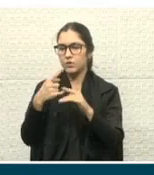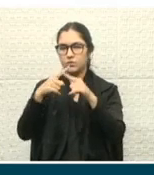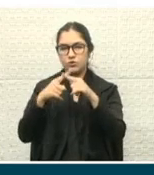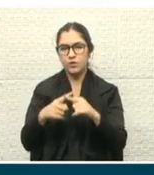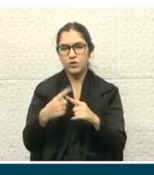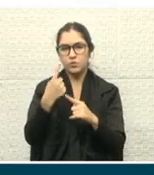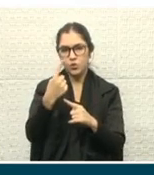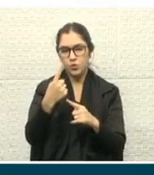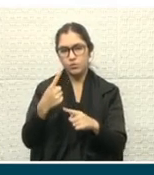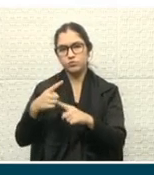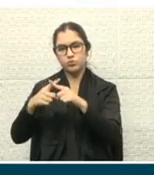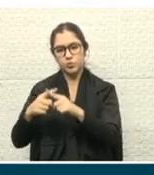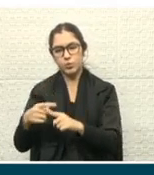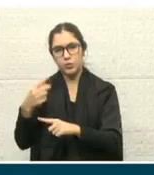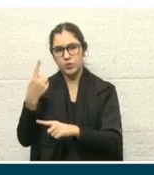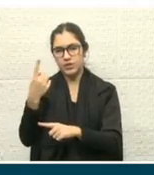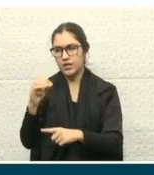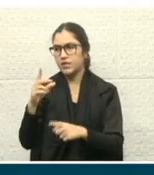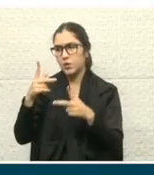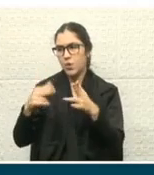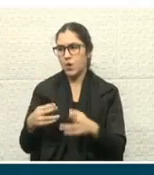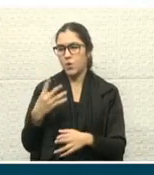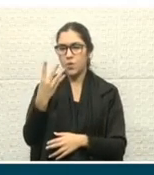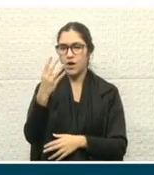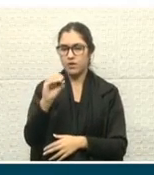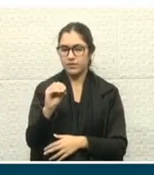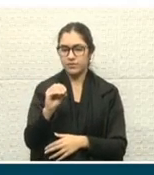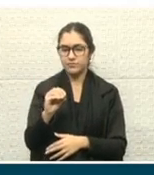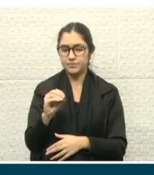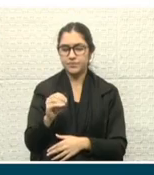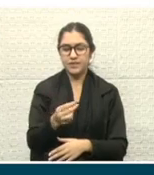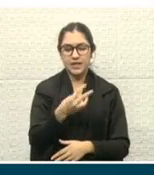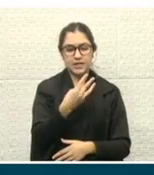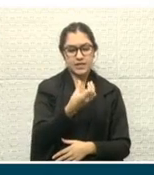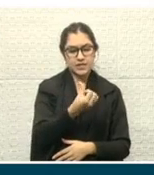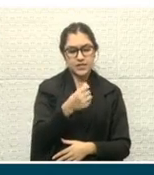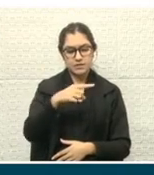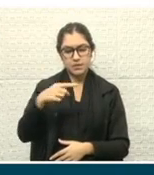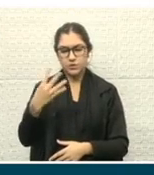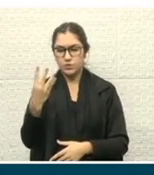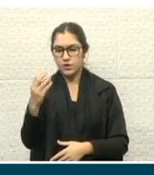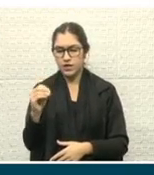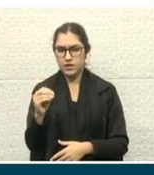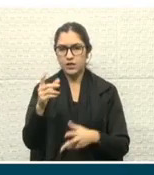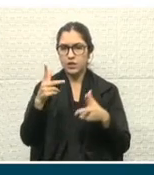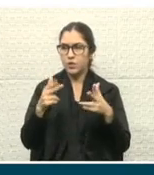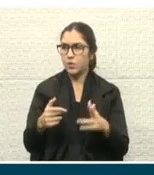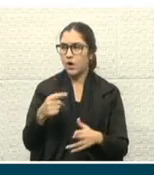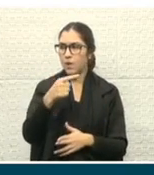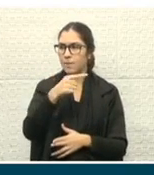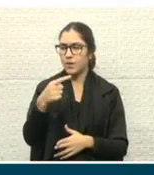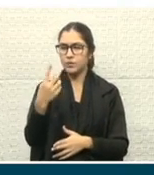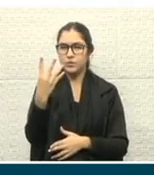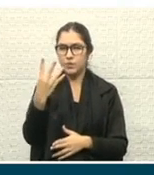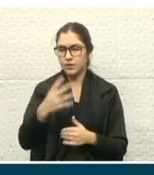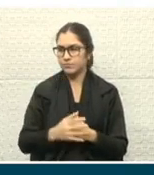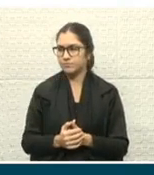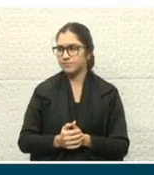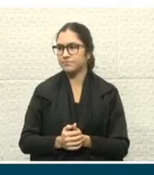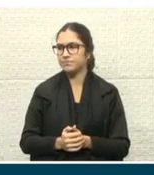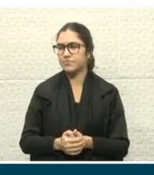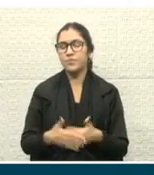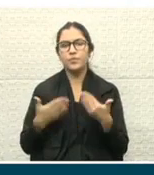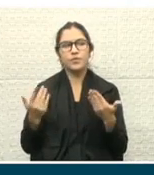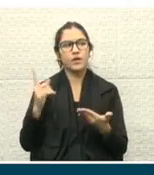1 e por 10 é igual a 40. 36 menos 40 é igual a menos 4.